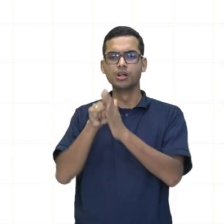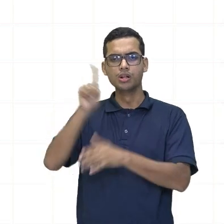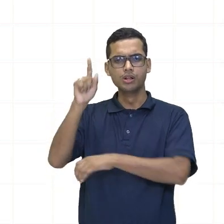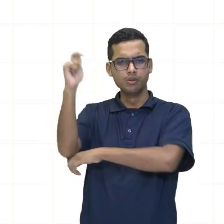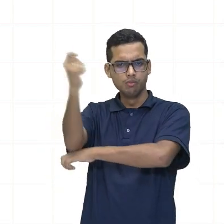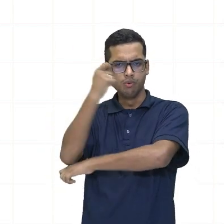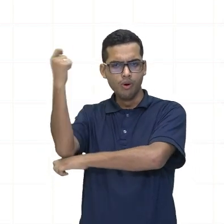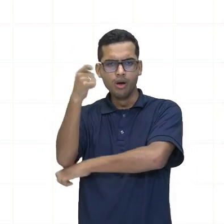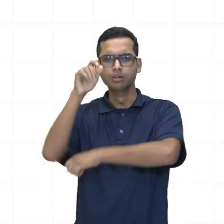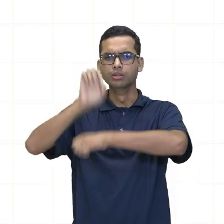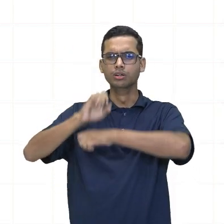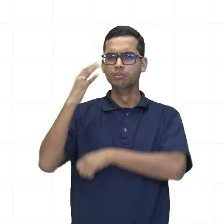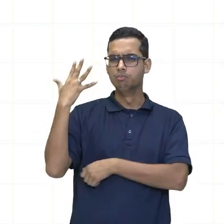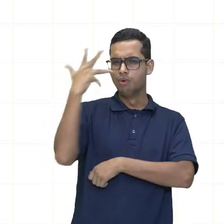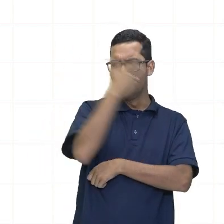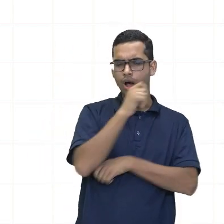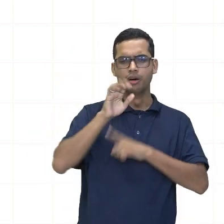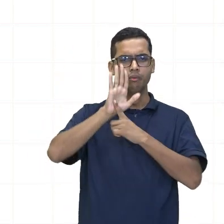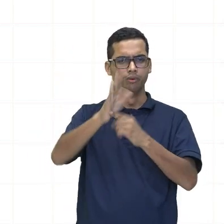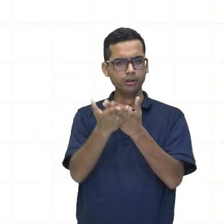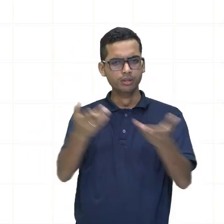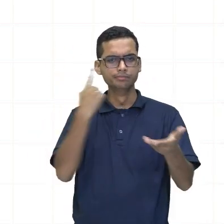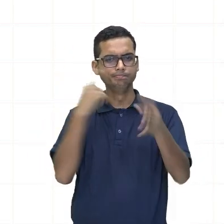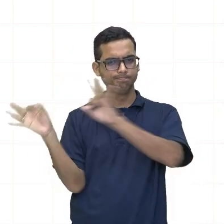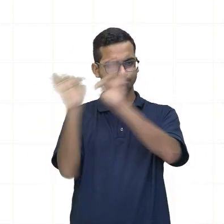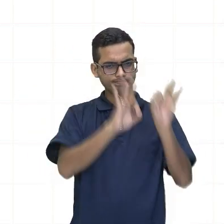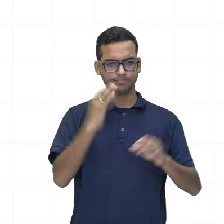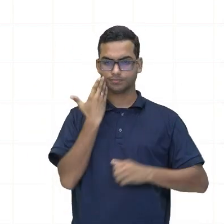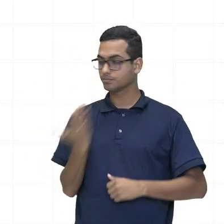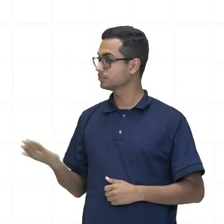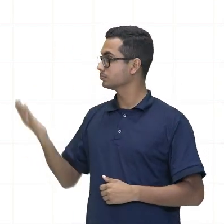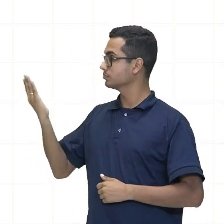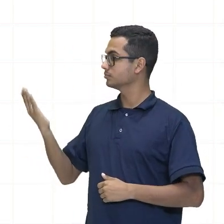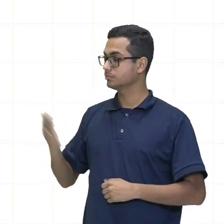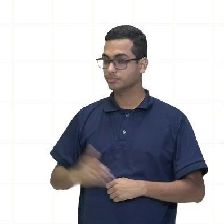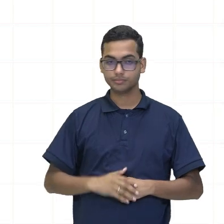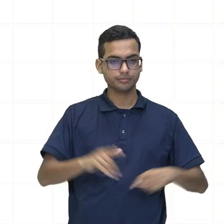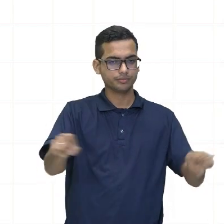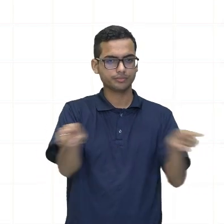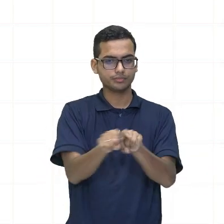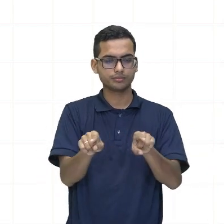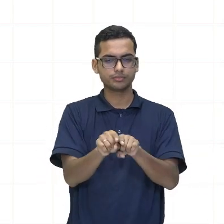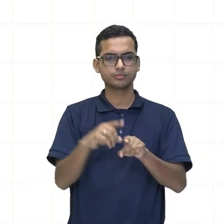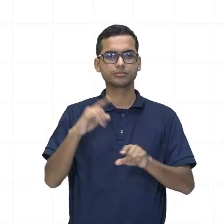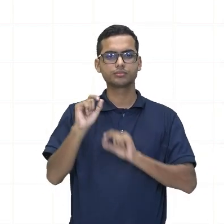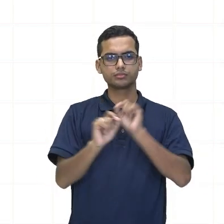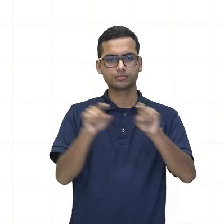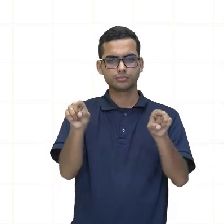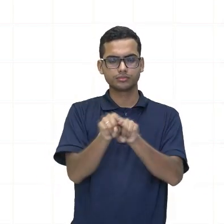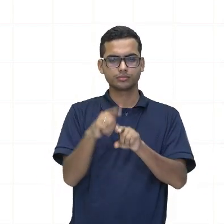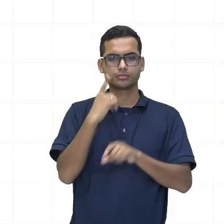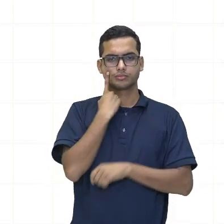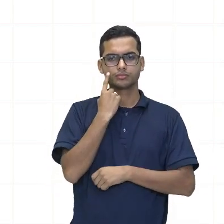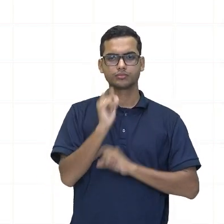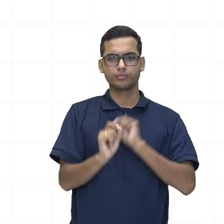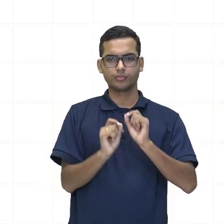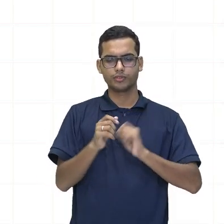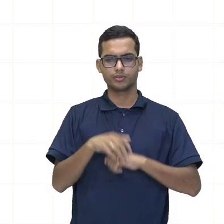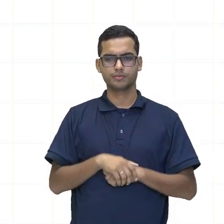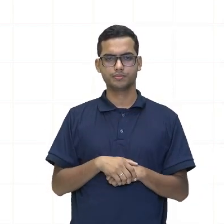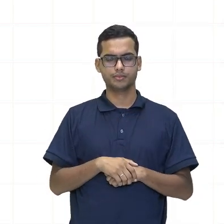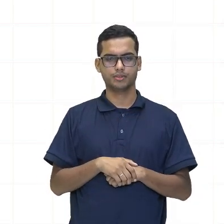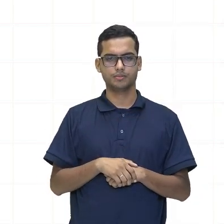Chuí, belíssima aí sendo mostrada para vocês. Nós temos o ponto extremo a leste do